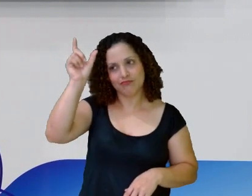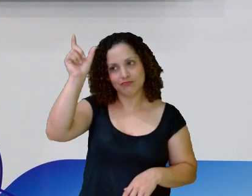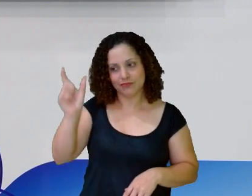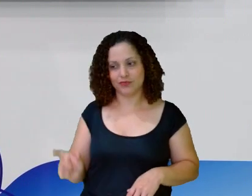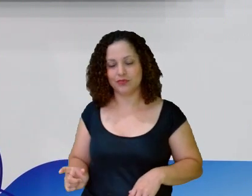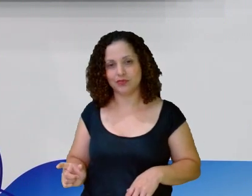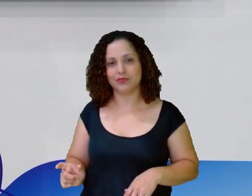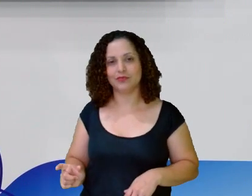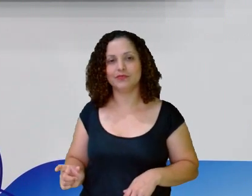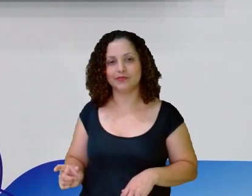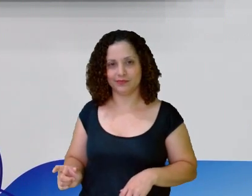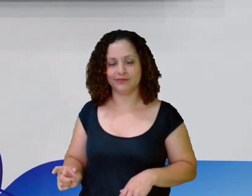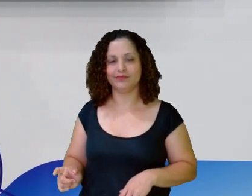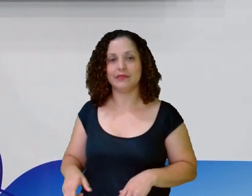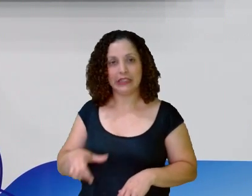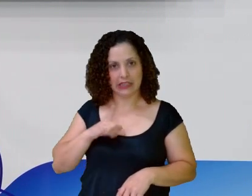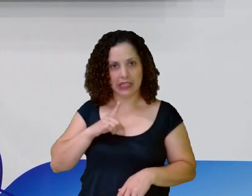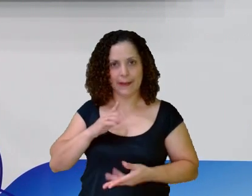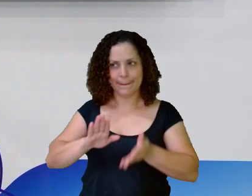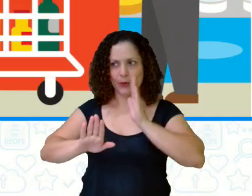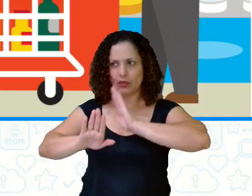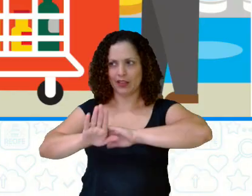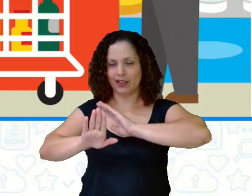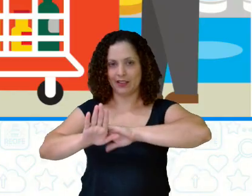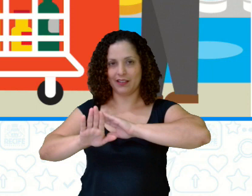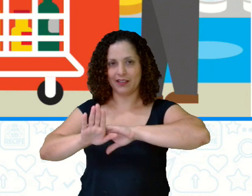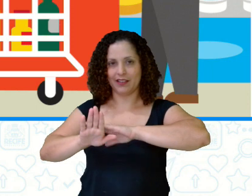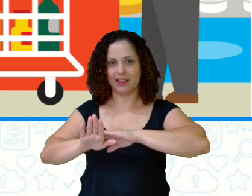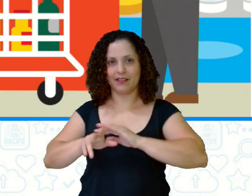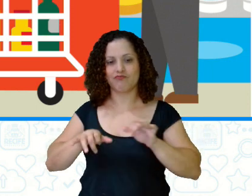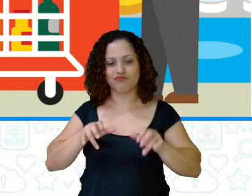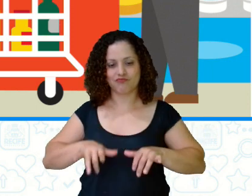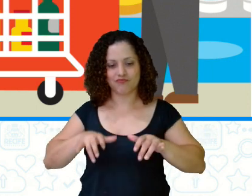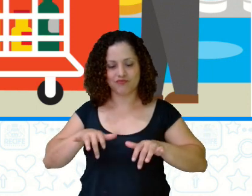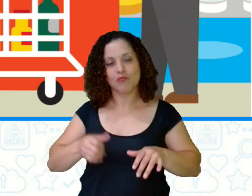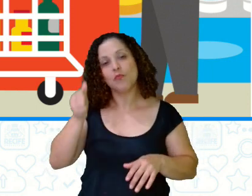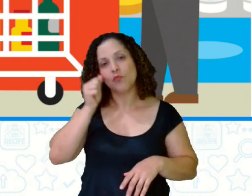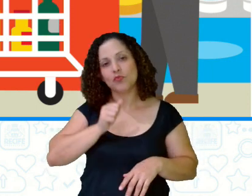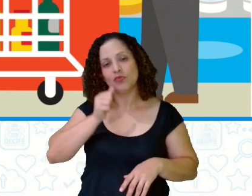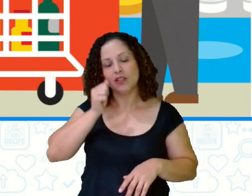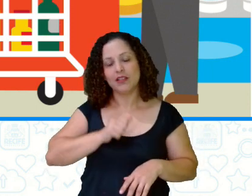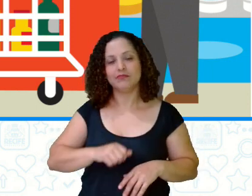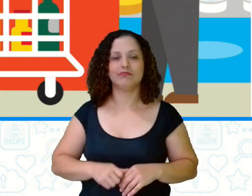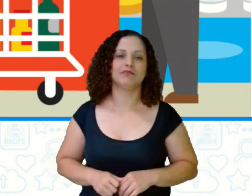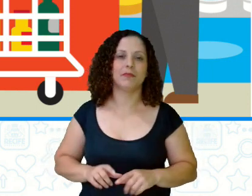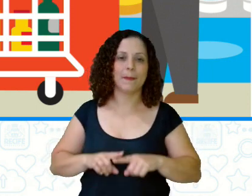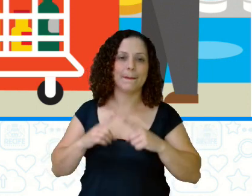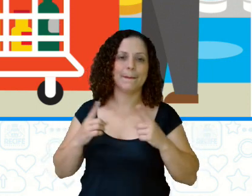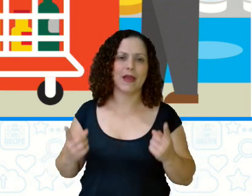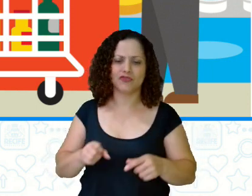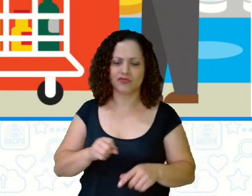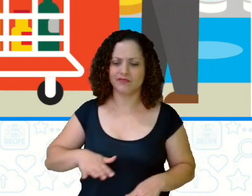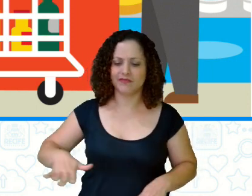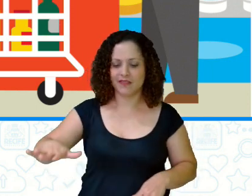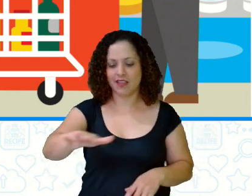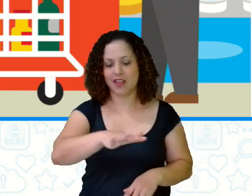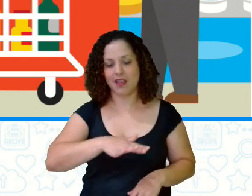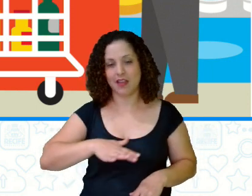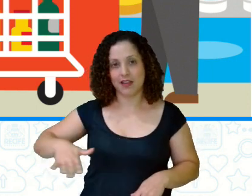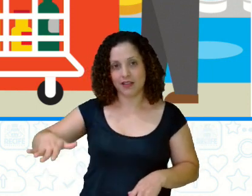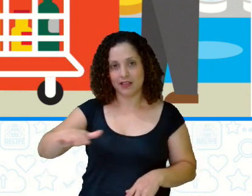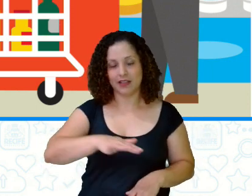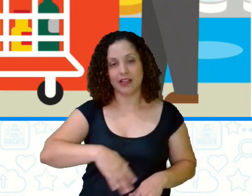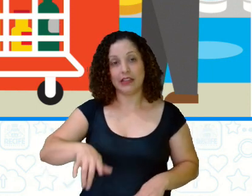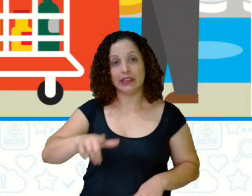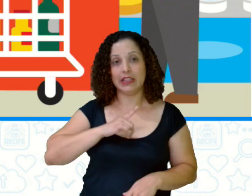aí no caixa, né? Tem uma pessoa no caixa. Mas num espaço como esse, além da pessoa que está no caixa, eu tenho que ter